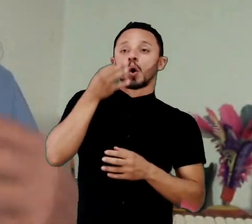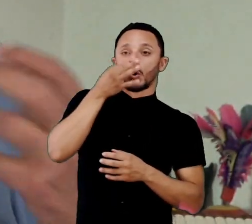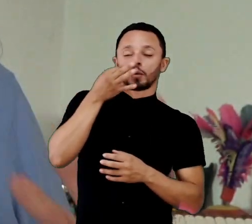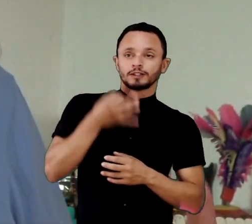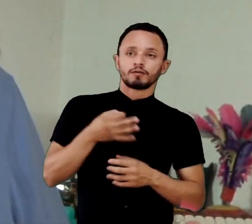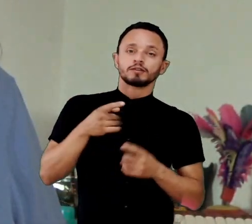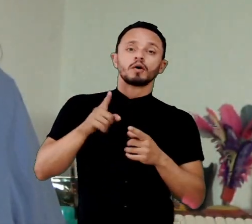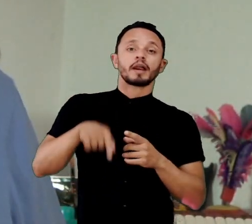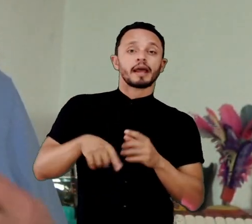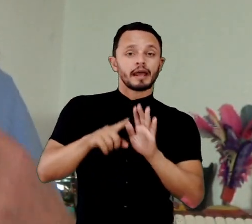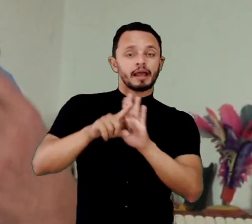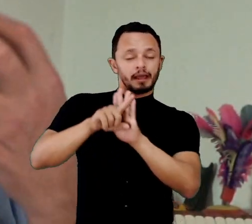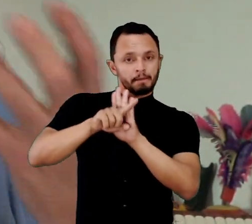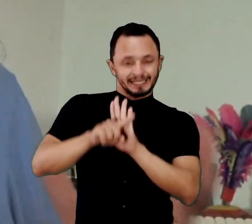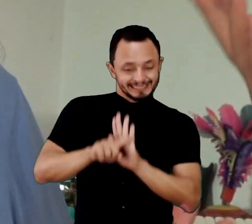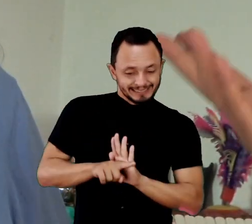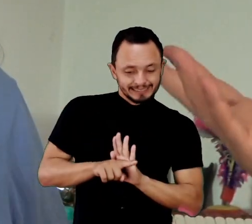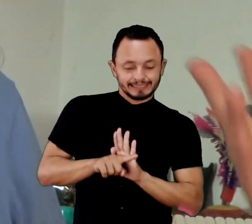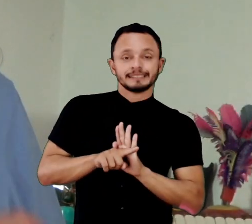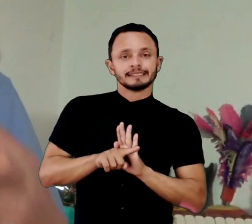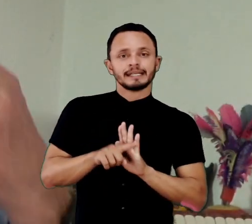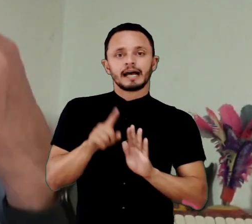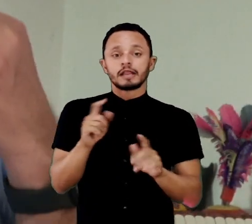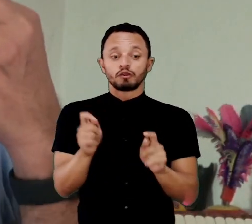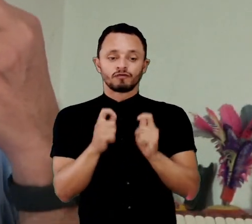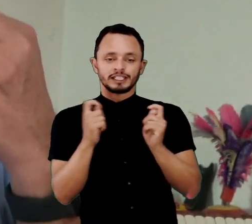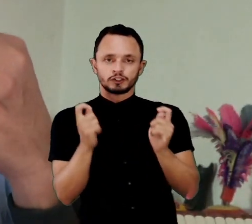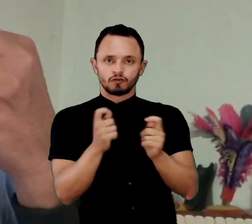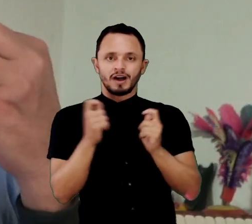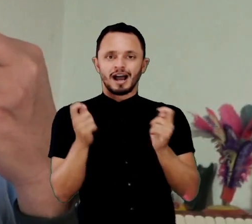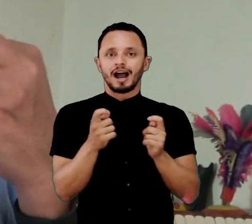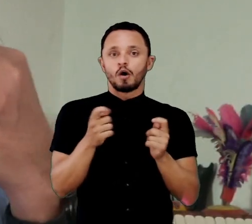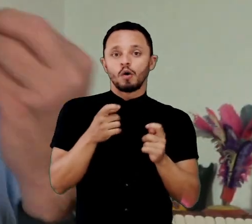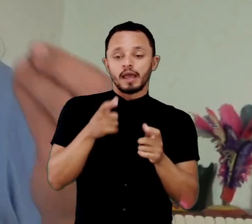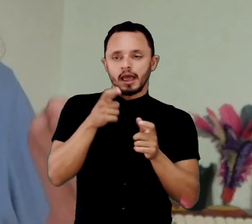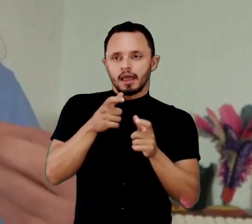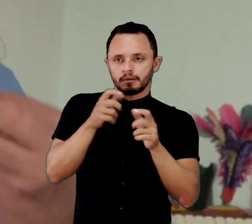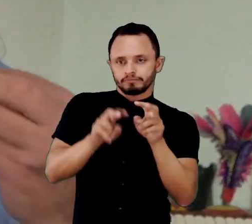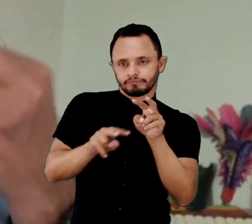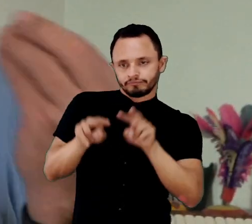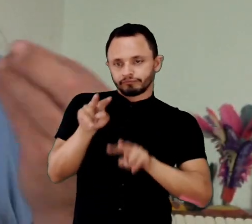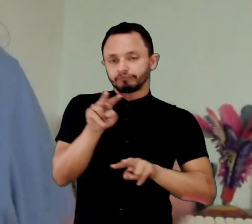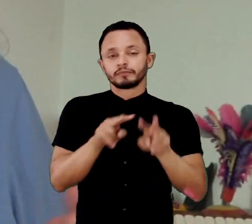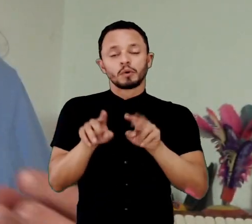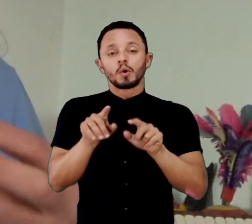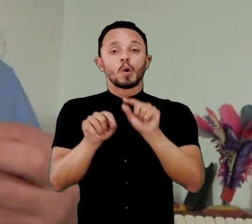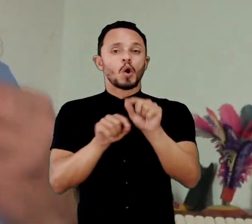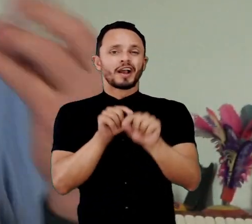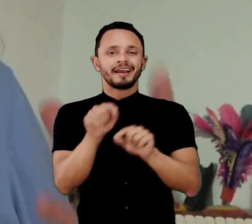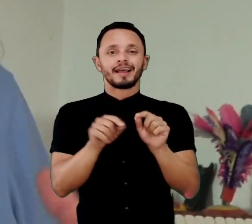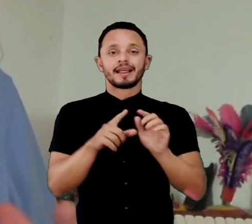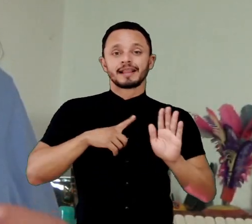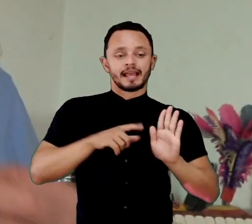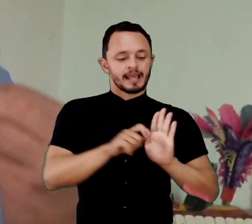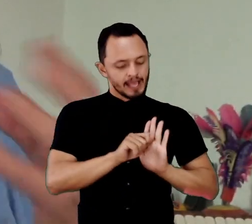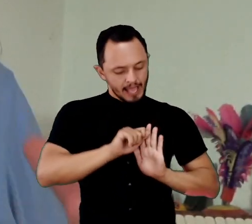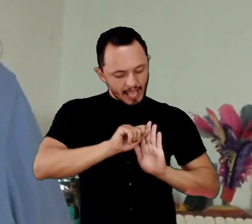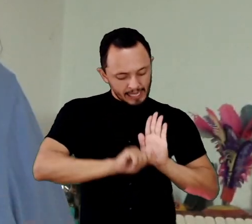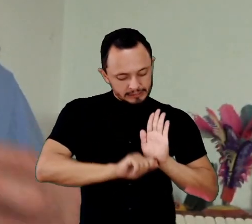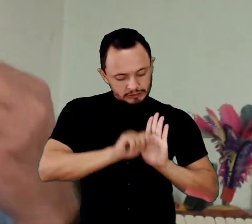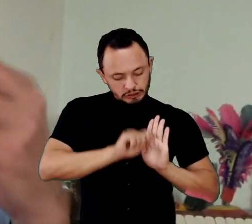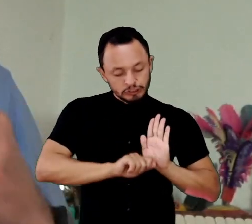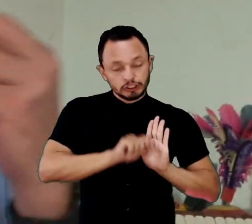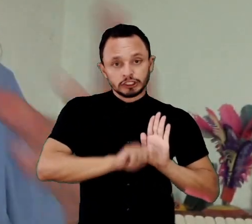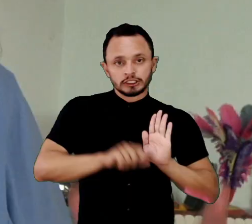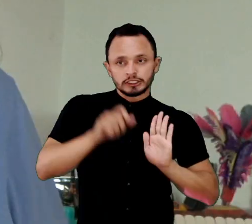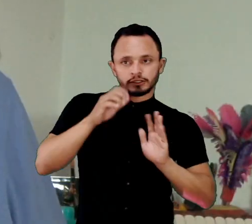uma pesquisa sobre os festivais, ele faz também, ele tem artigos de